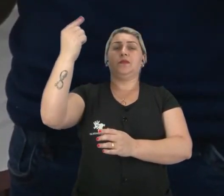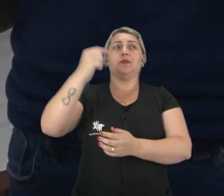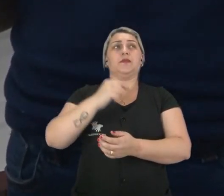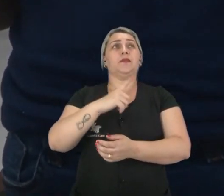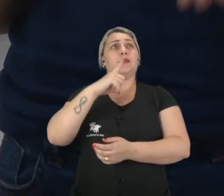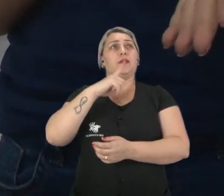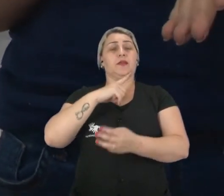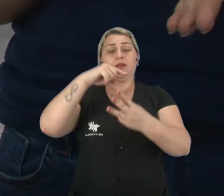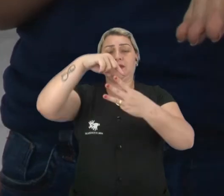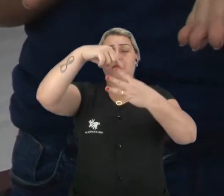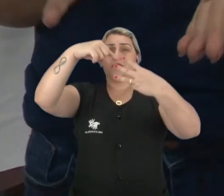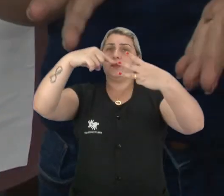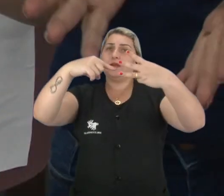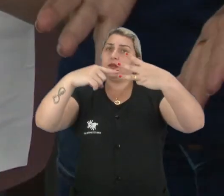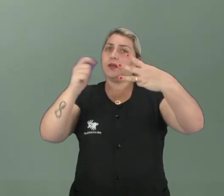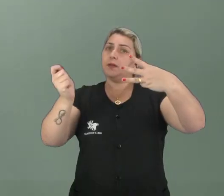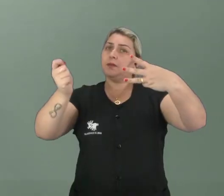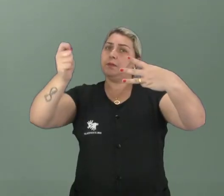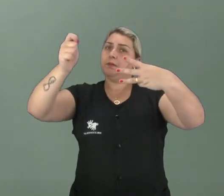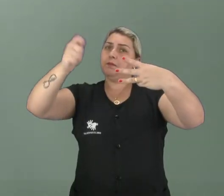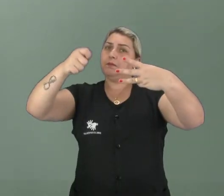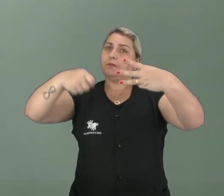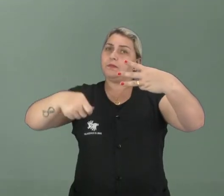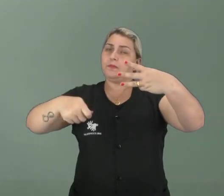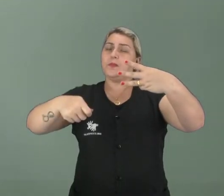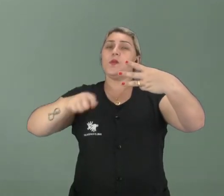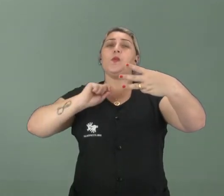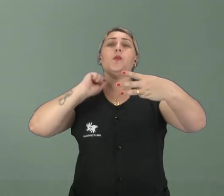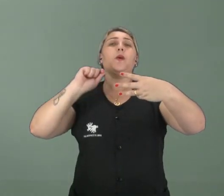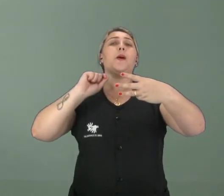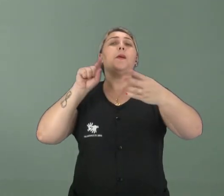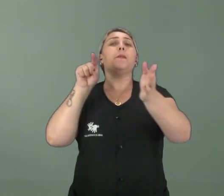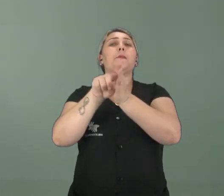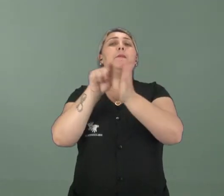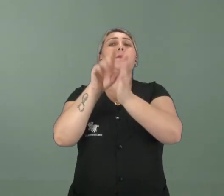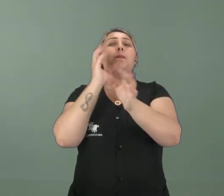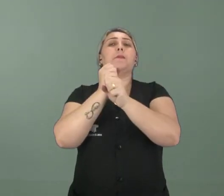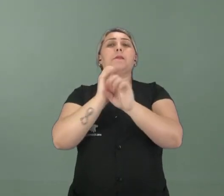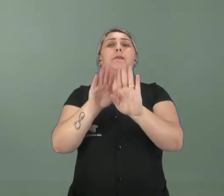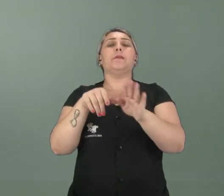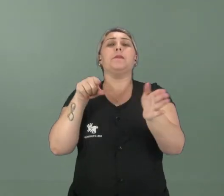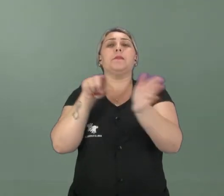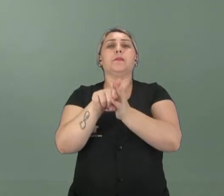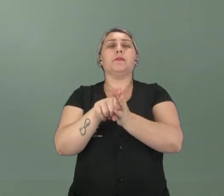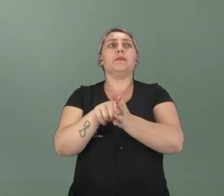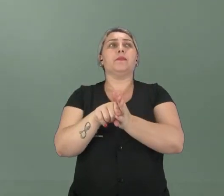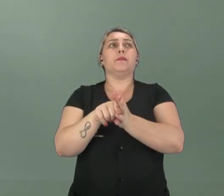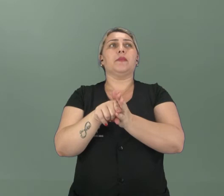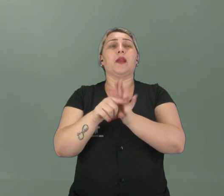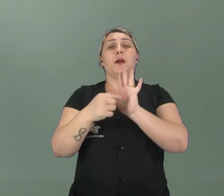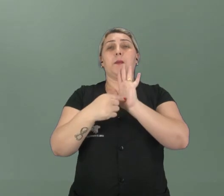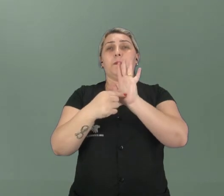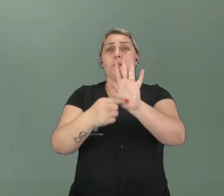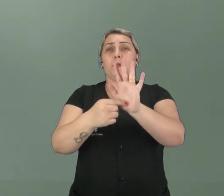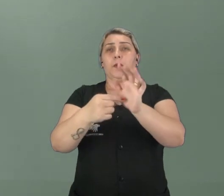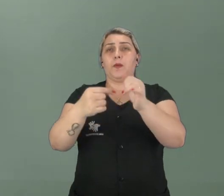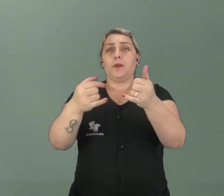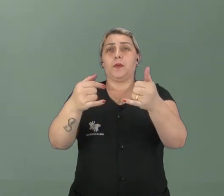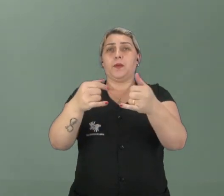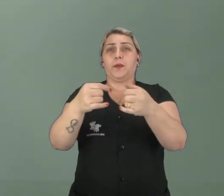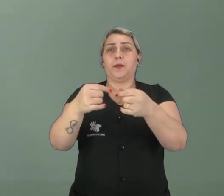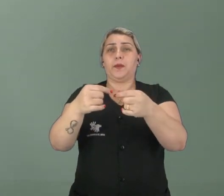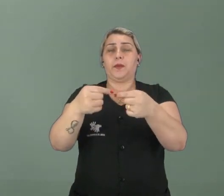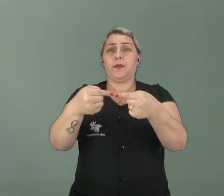eu vou ter 3 possibilidades, né? O que o meu probleminha está perguntando? Indique na reta numérica qual